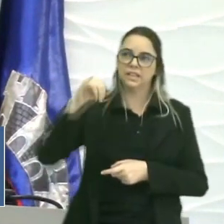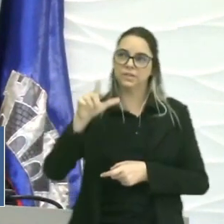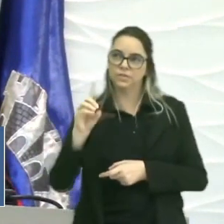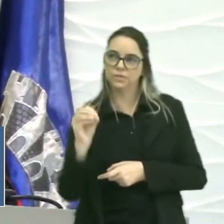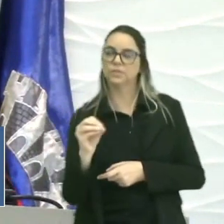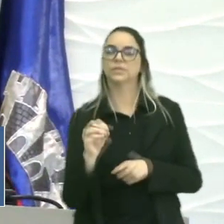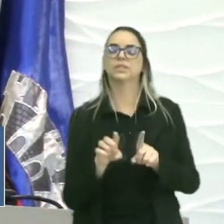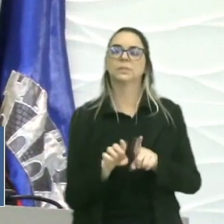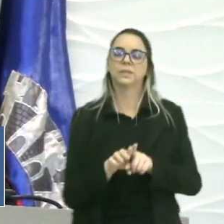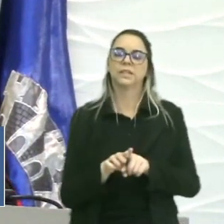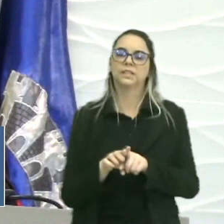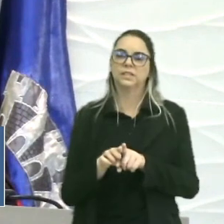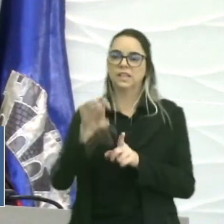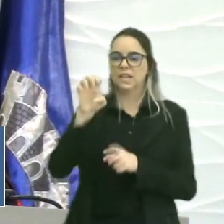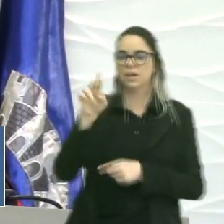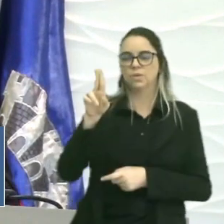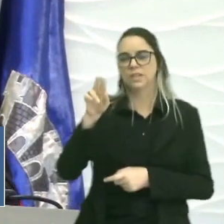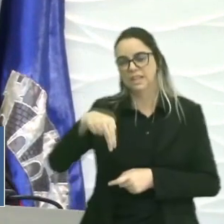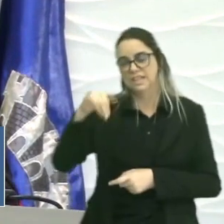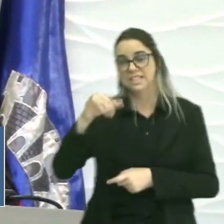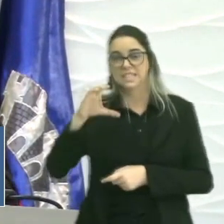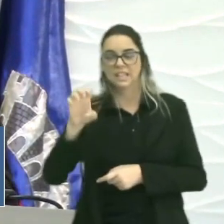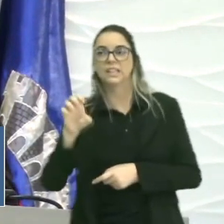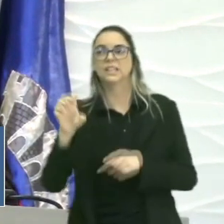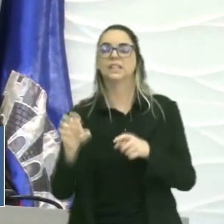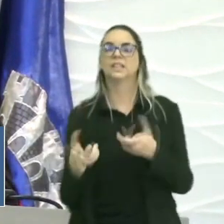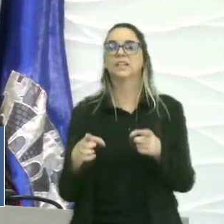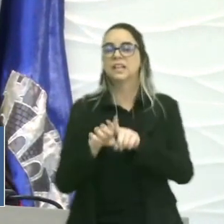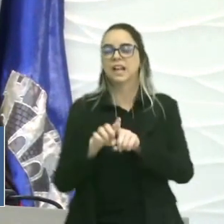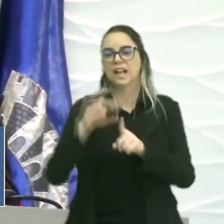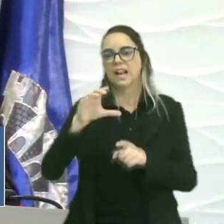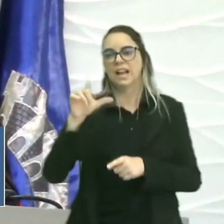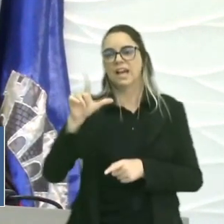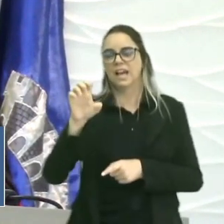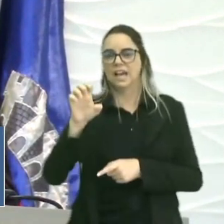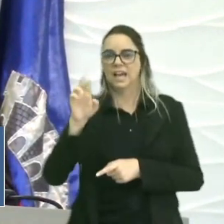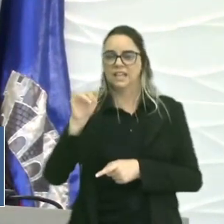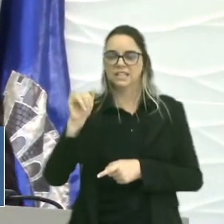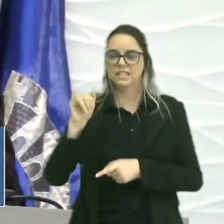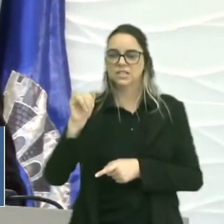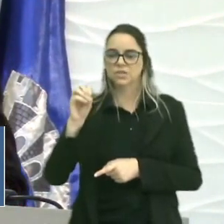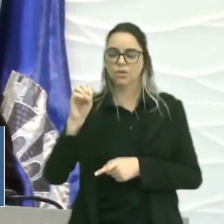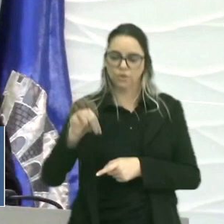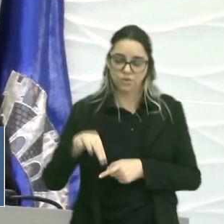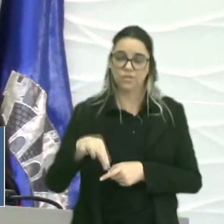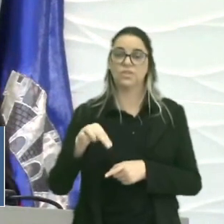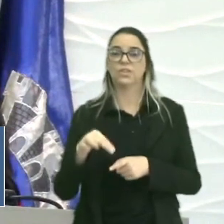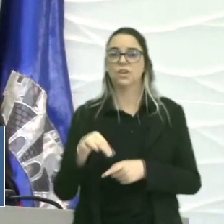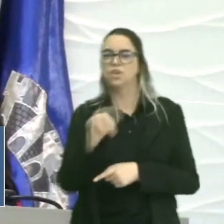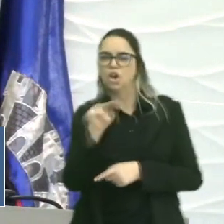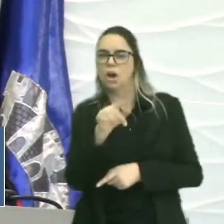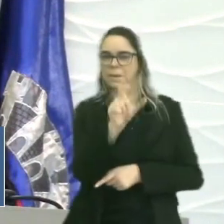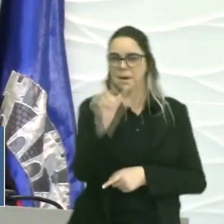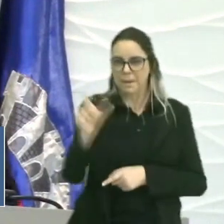Espírito Santo, Eunice de Queimada Grande, Clérigo lá do sítio Manisoba. Em nome desses aqui